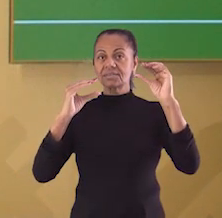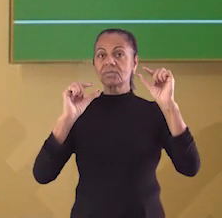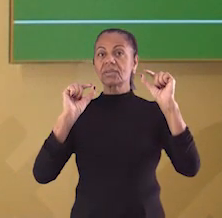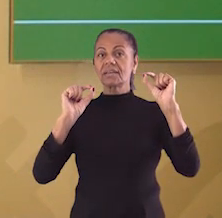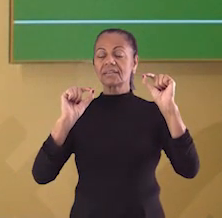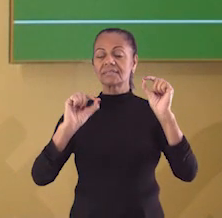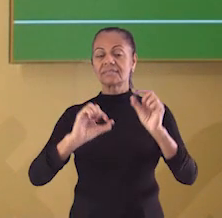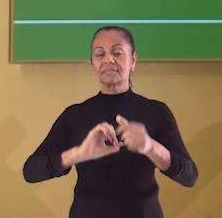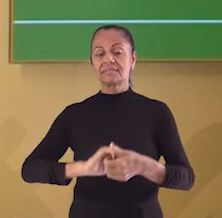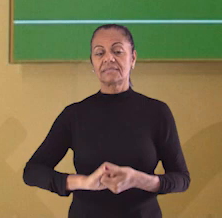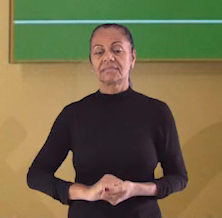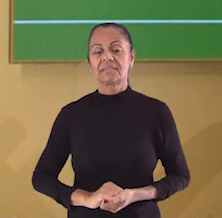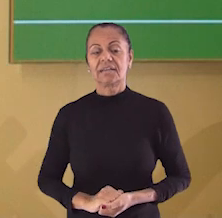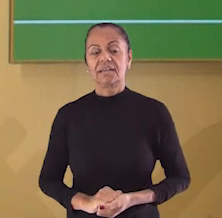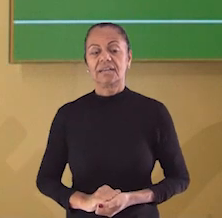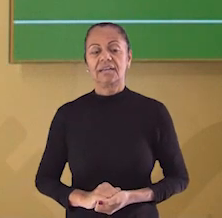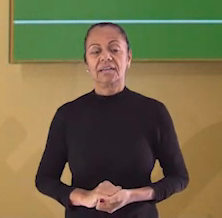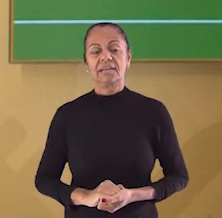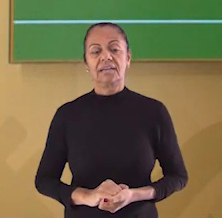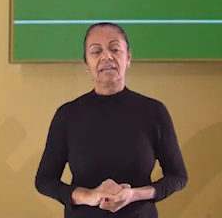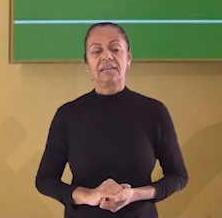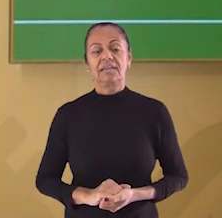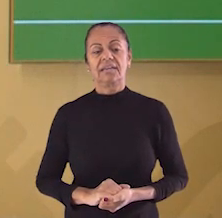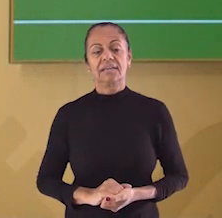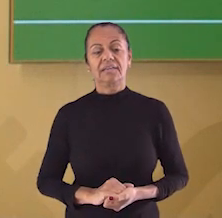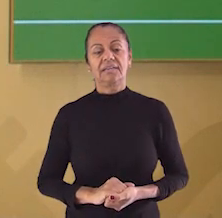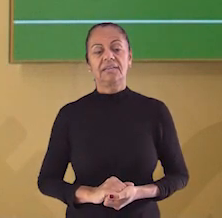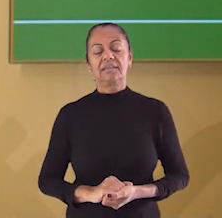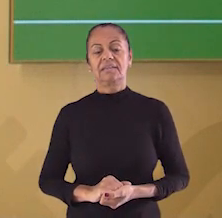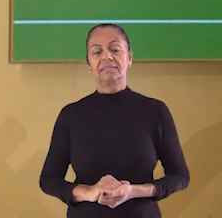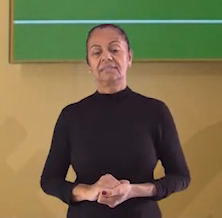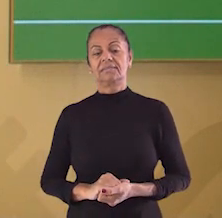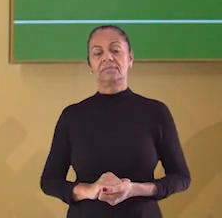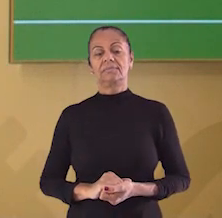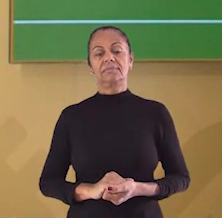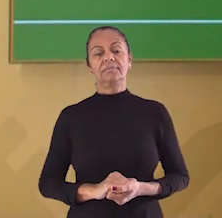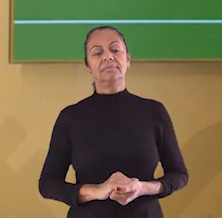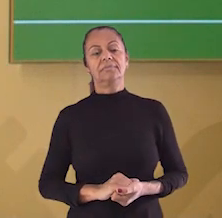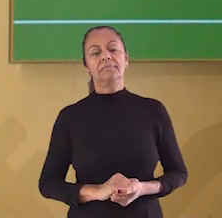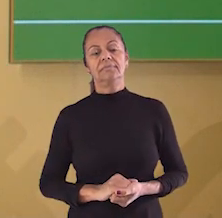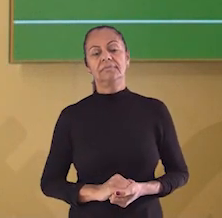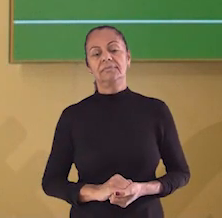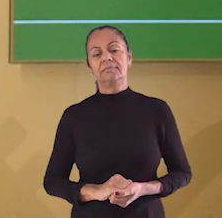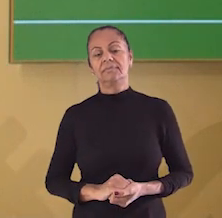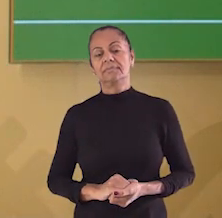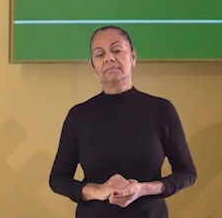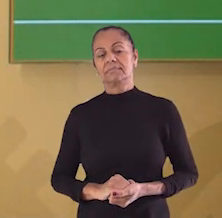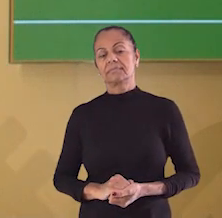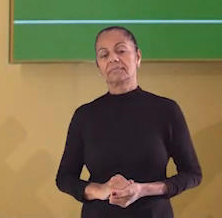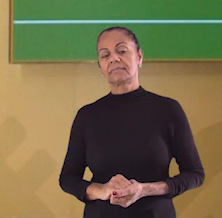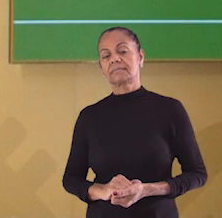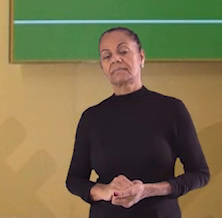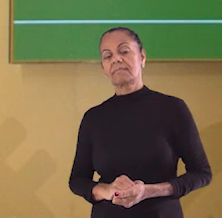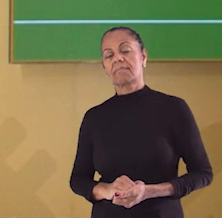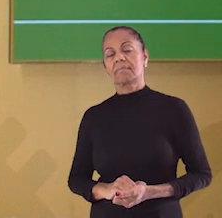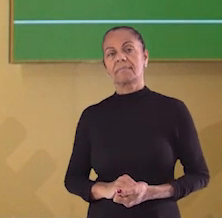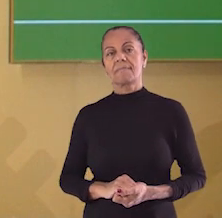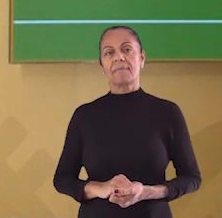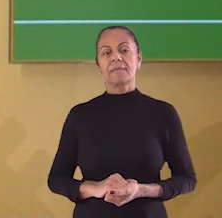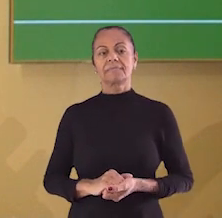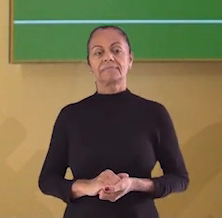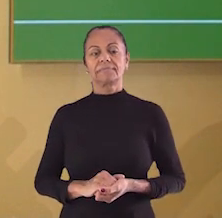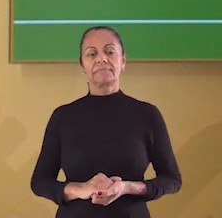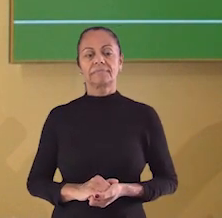logo acima, outra quantidade de alimentos e